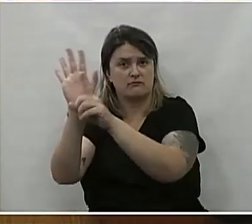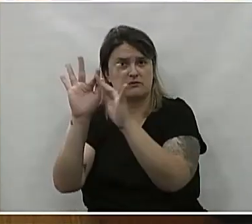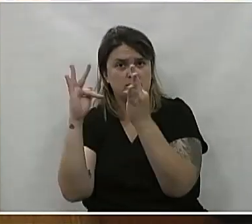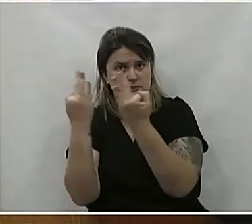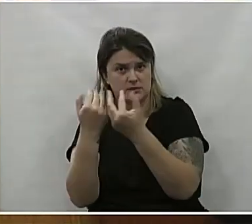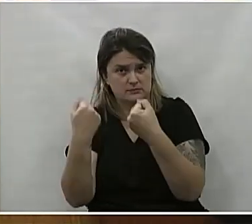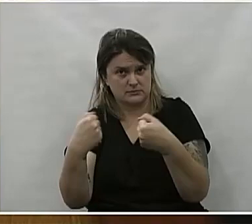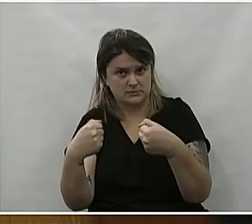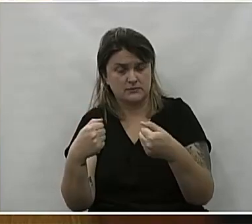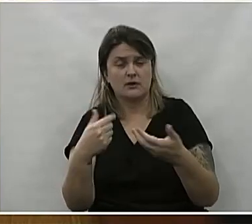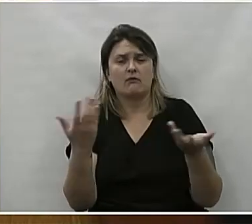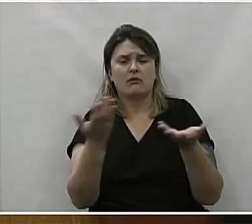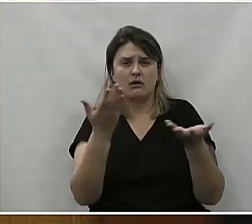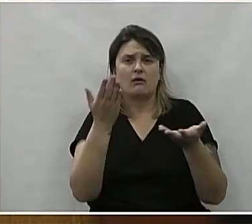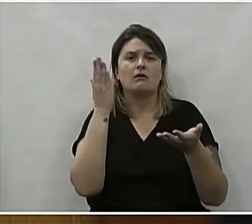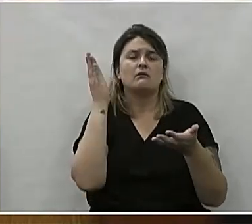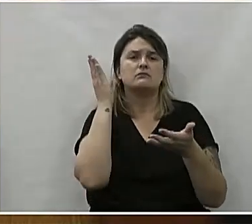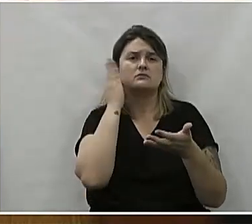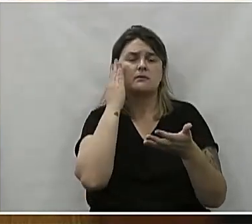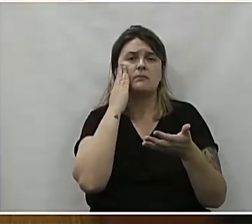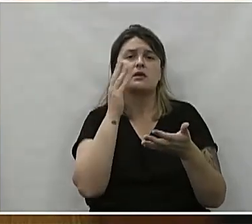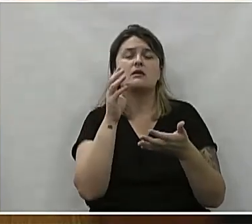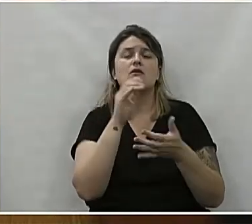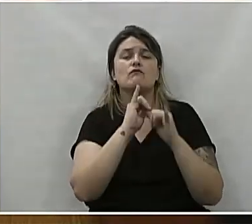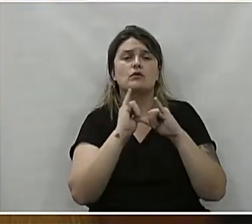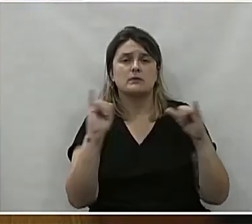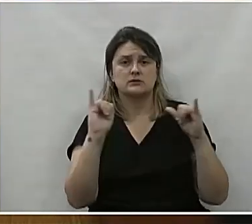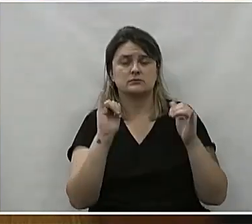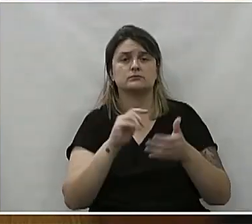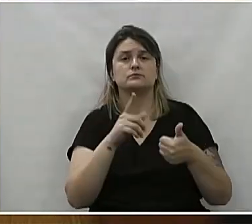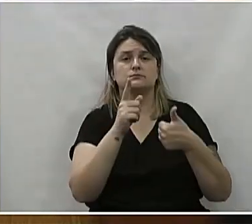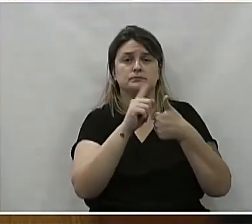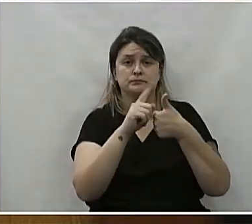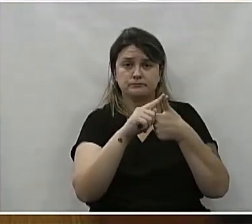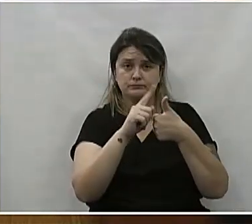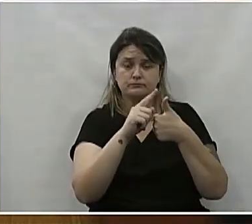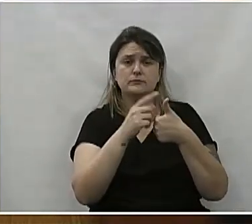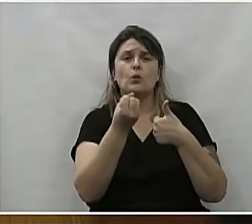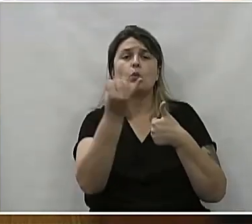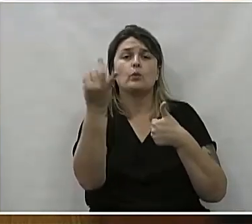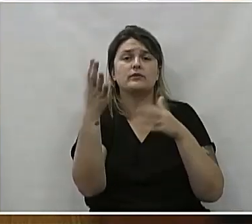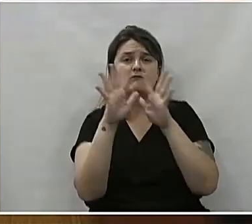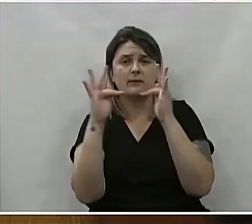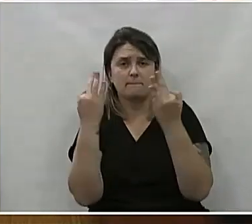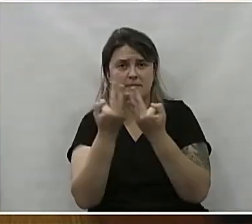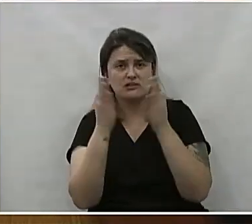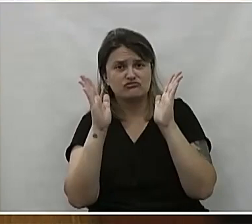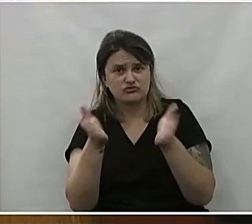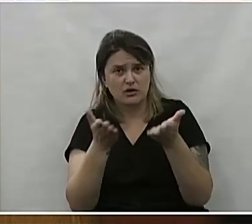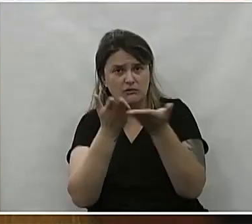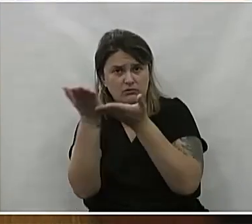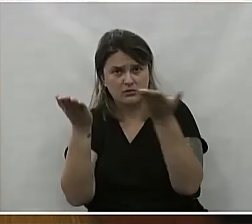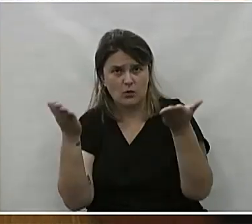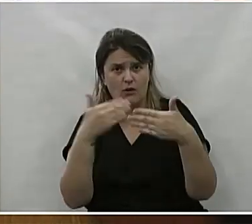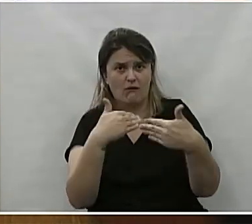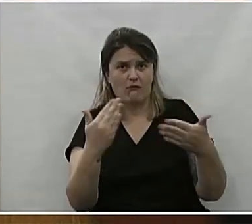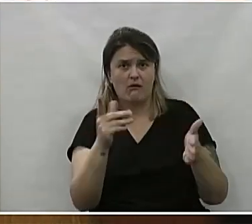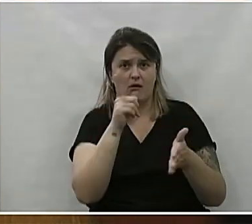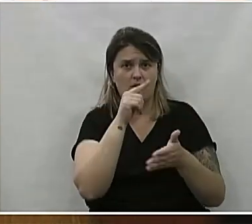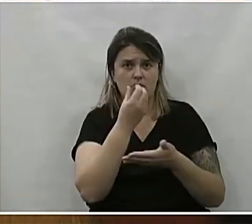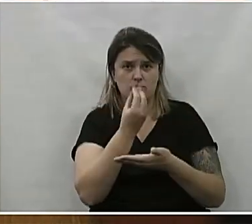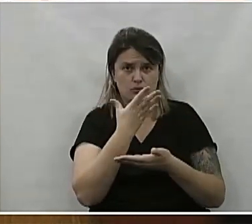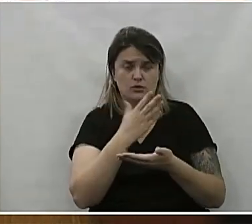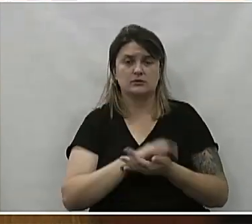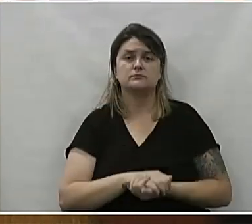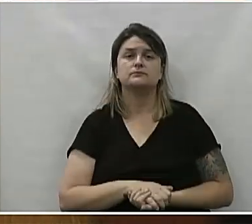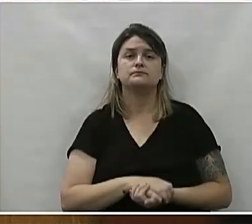necessitadas Gostaria, portanto, de solicitar as seguintes informações 1. Quantas famílias serão atendidas pelo programa Caixa de Água Boa em